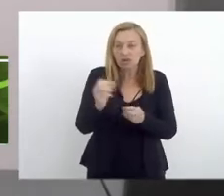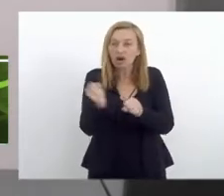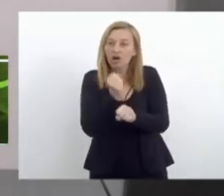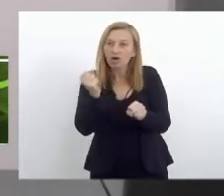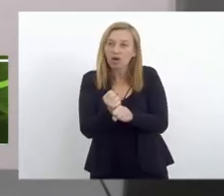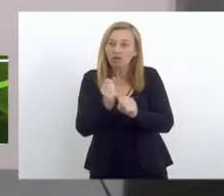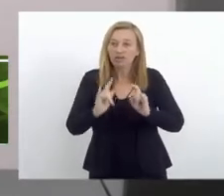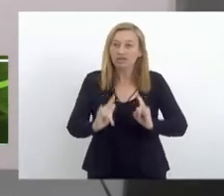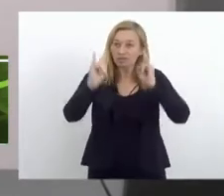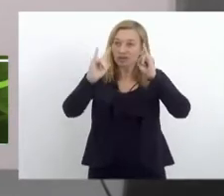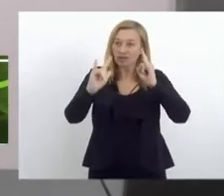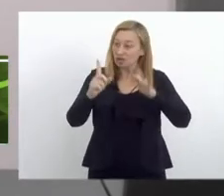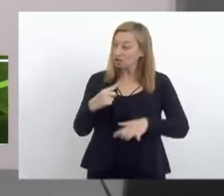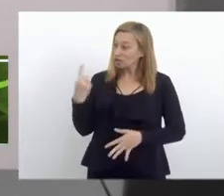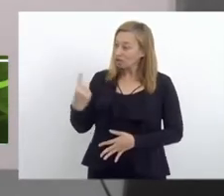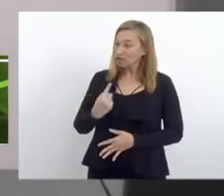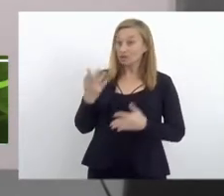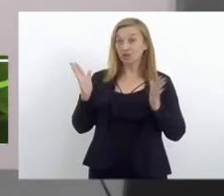prédio, no qual hoje estamos